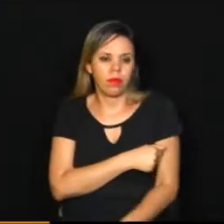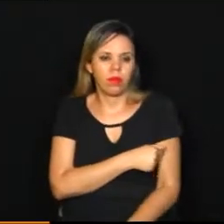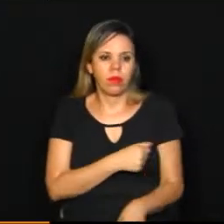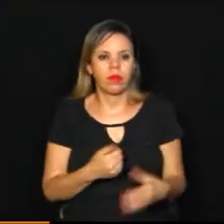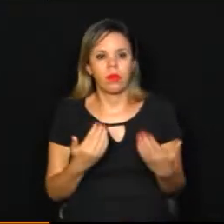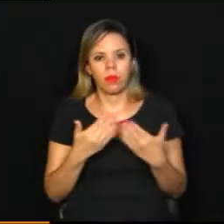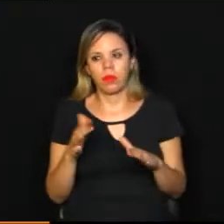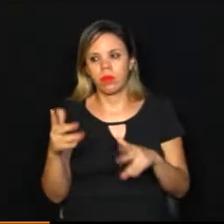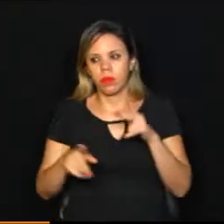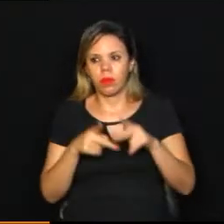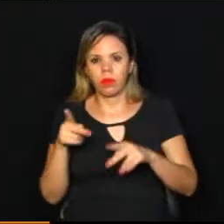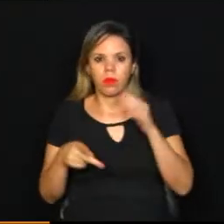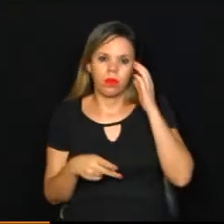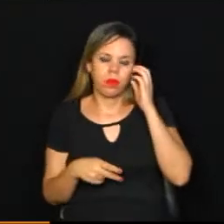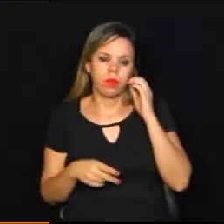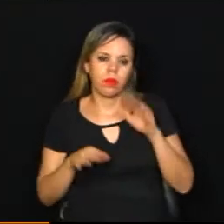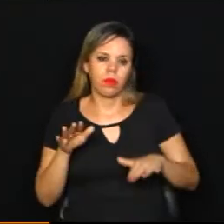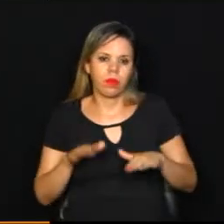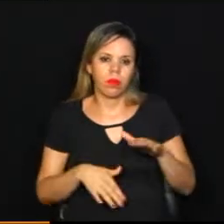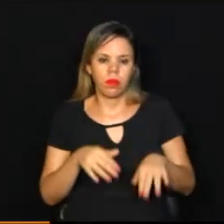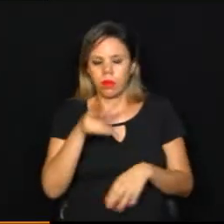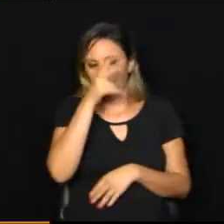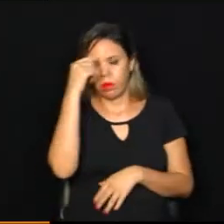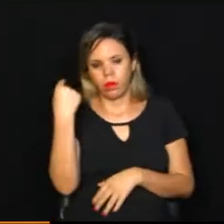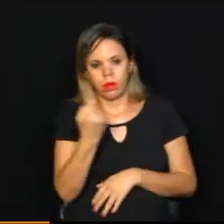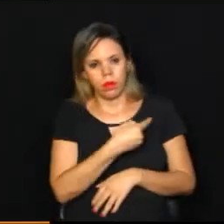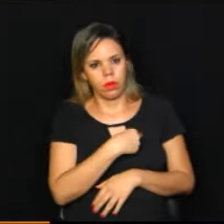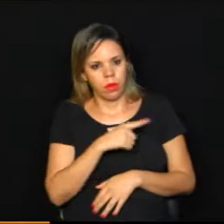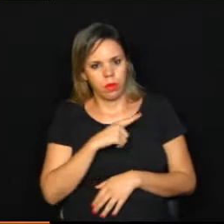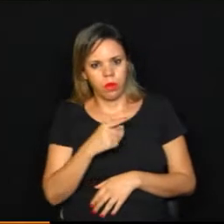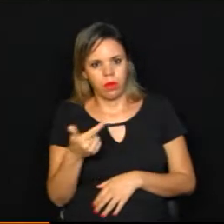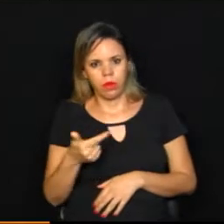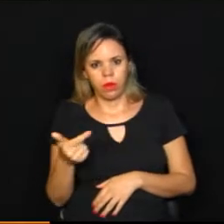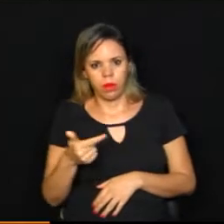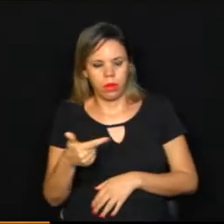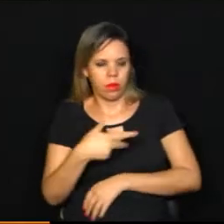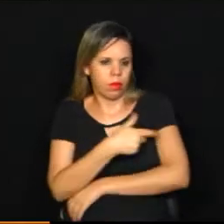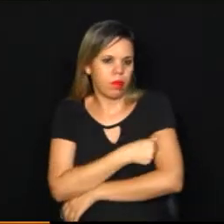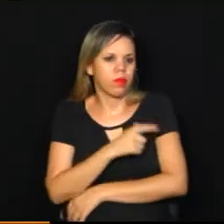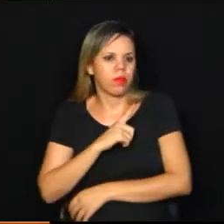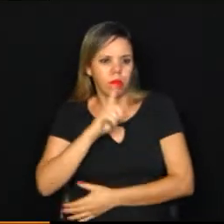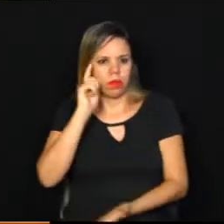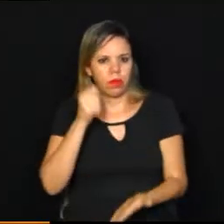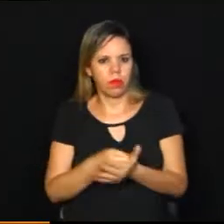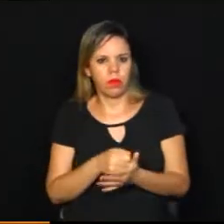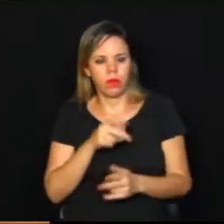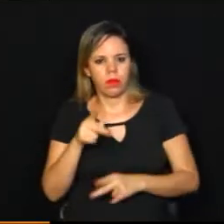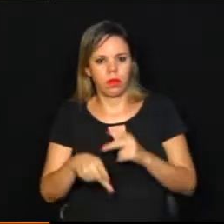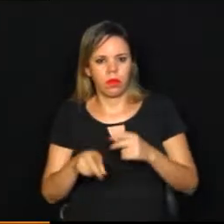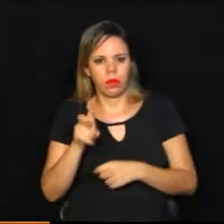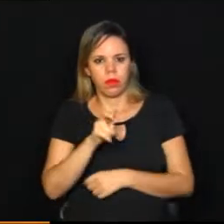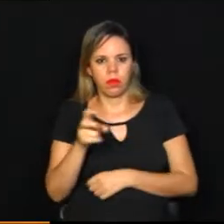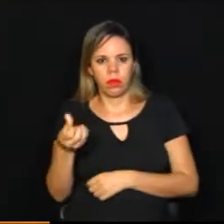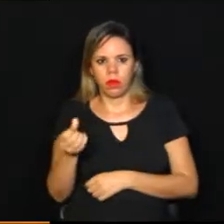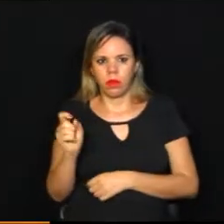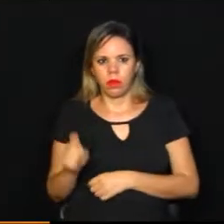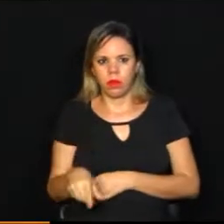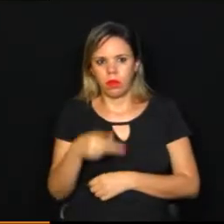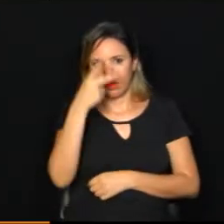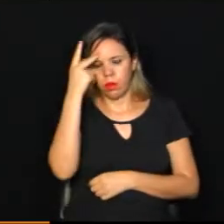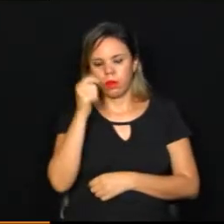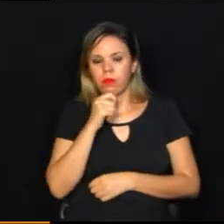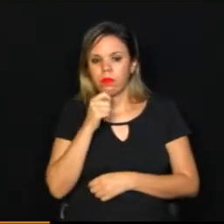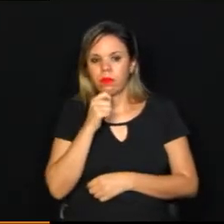outro público, porque de acordo com a prefeitura nós temos a segunda dose garantida para essas 56 mil pessoas. Por